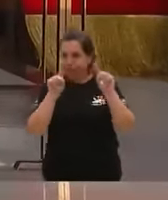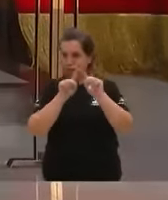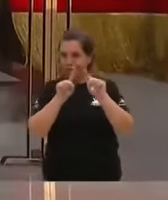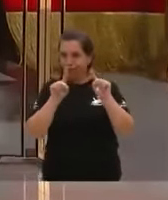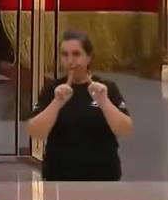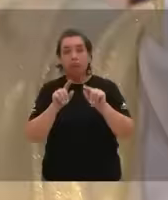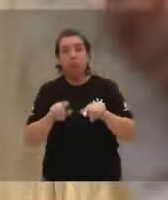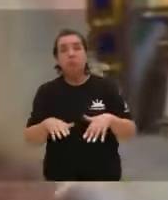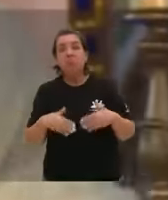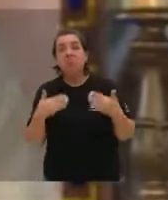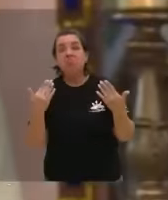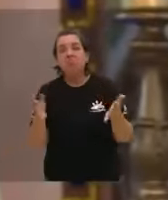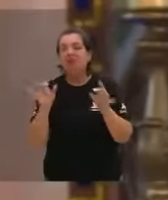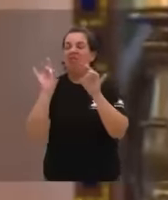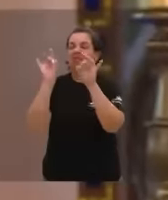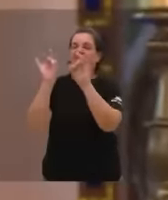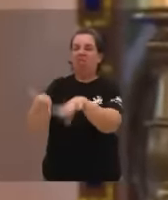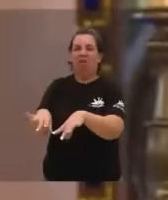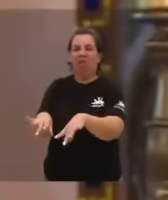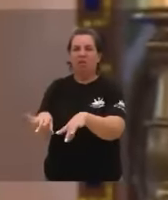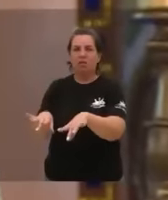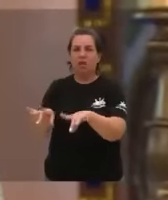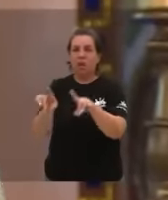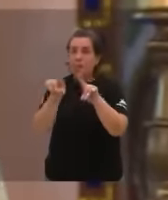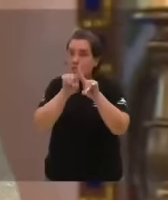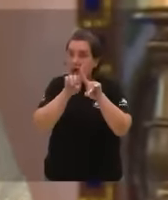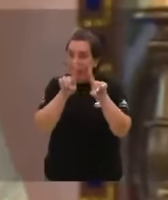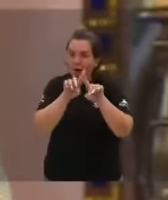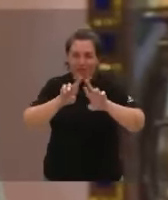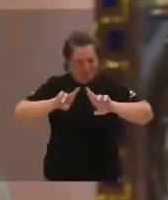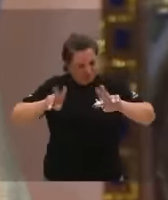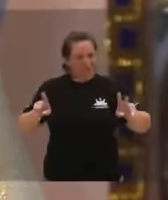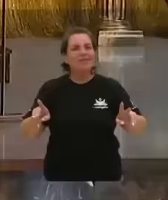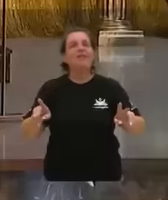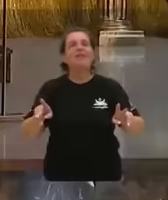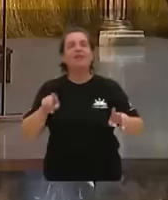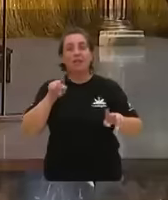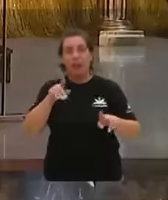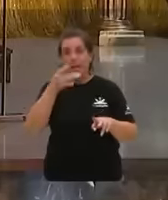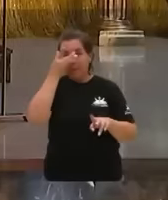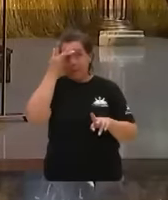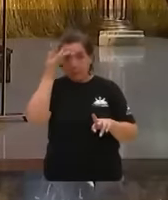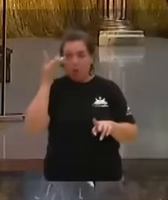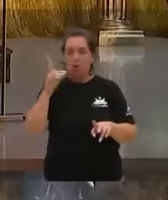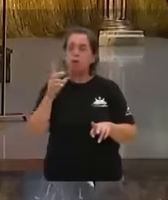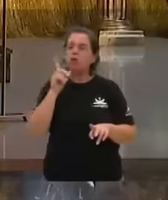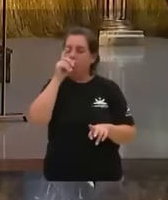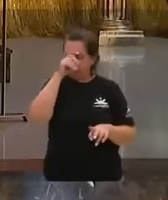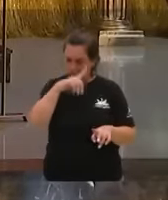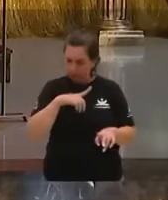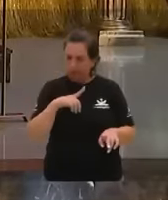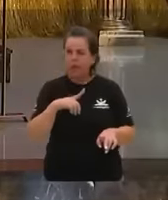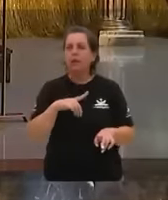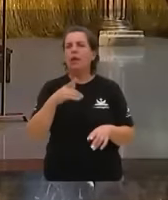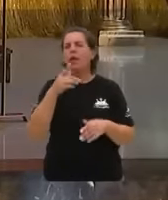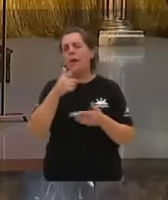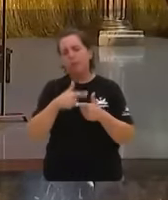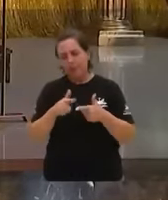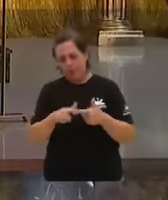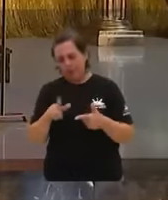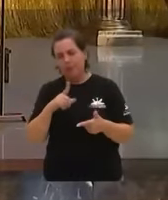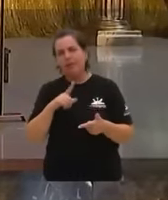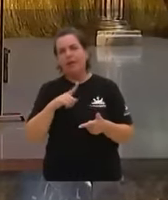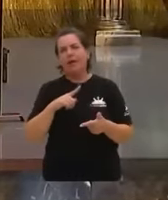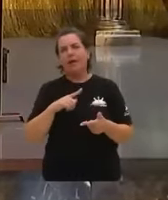está desistindo. Ao contrário, é para quem, apesar de dificuldade, todo dia levanta